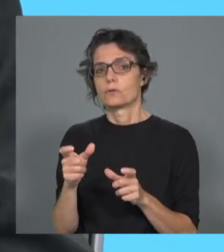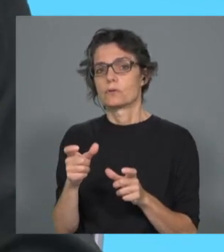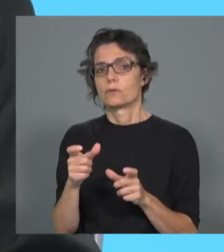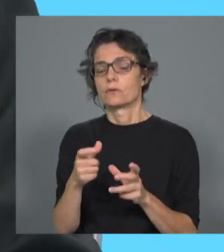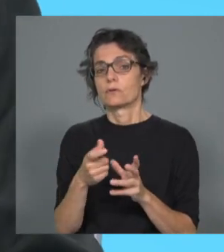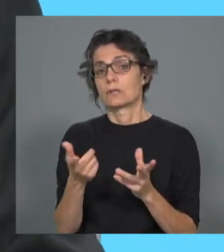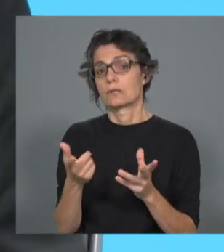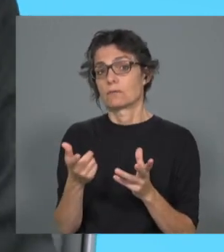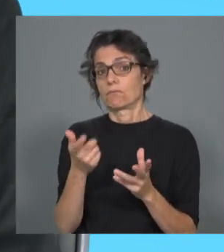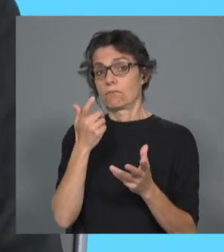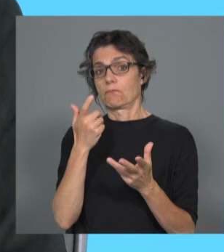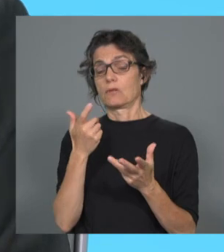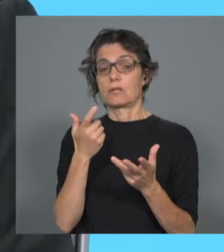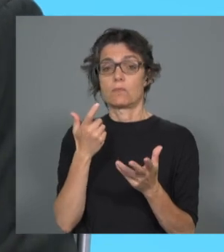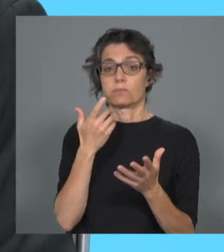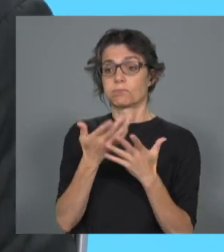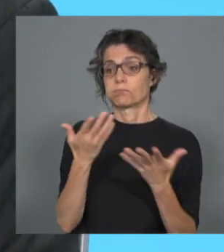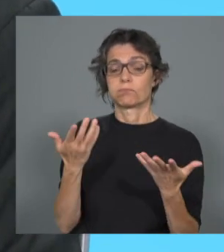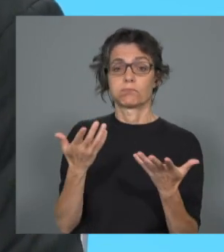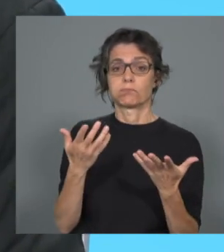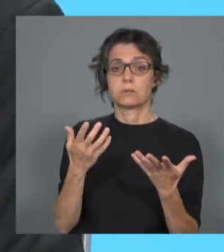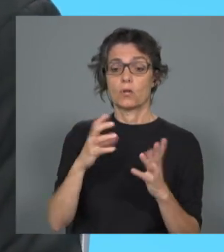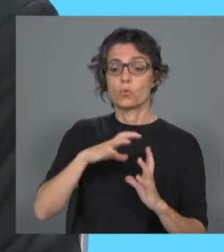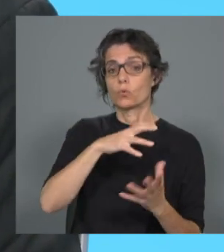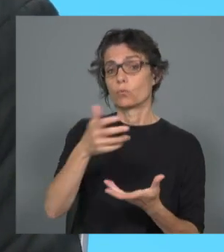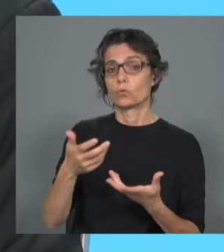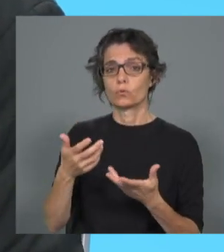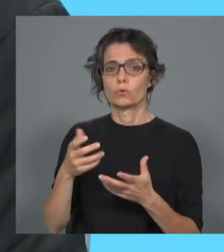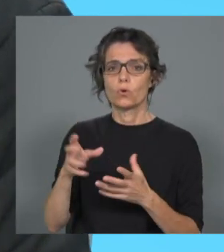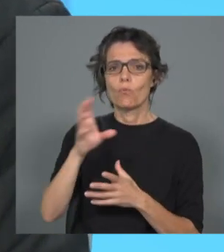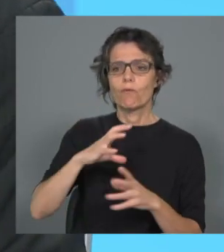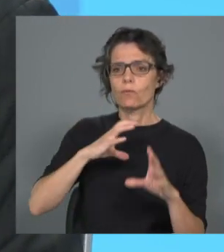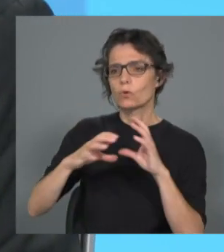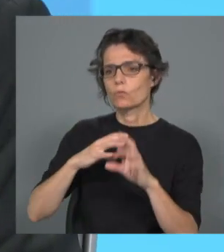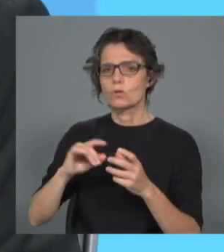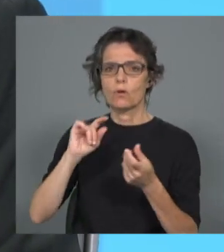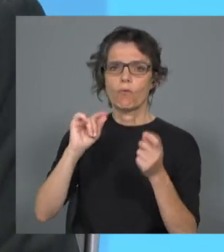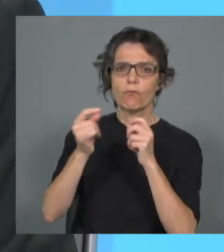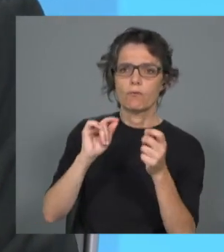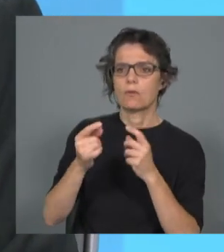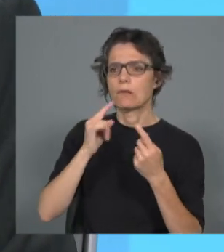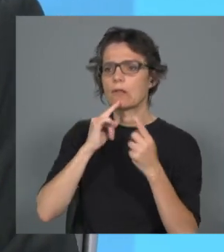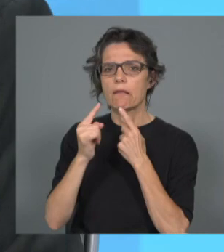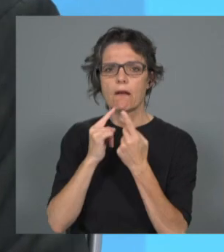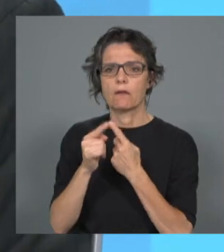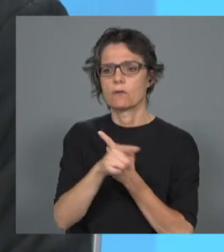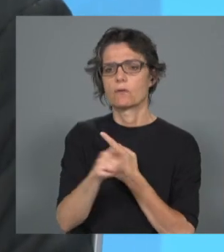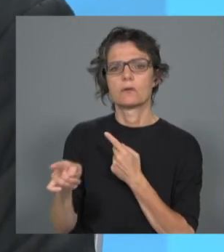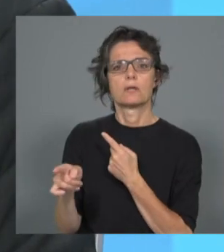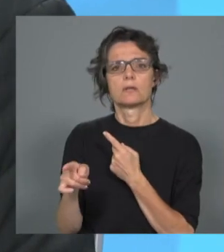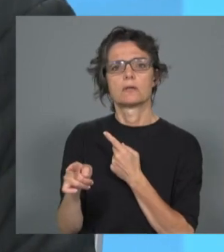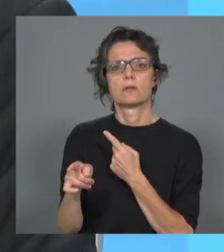vez mais com instrumentos de comunicação, de encontro, de diálogo, etc., que têm sentido de